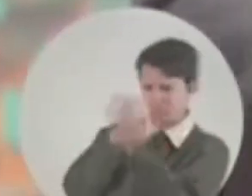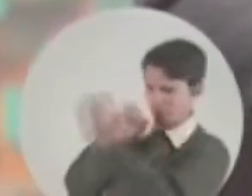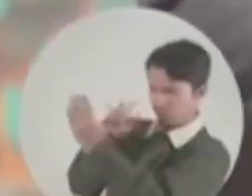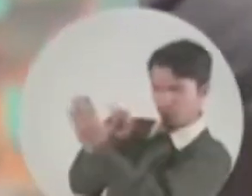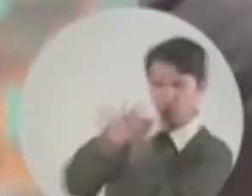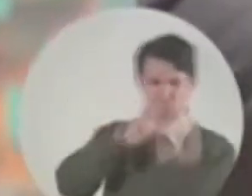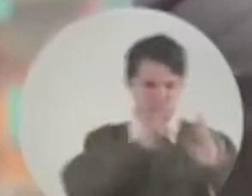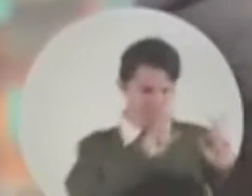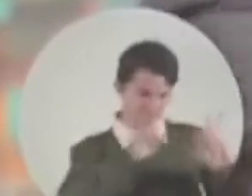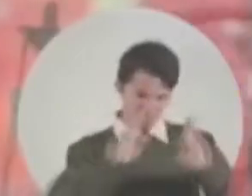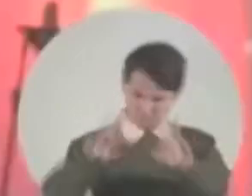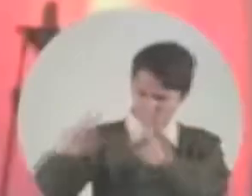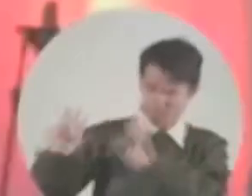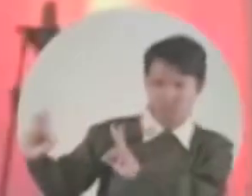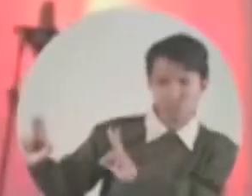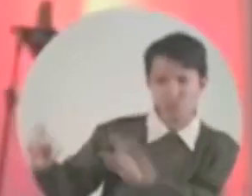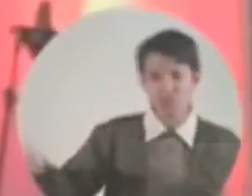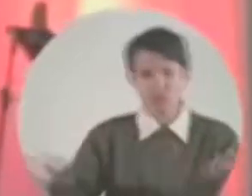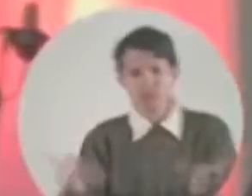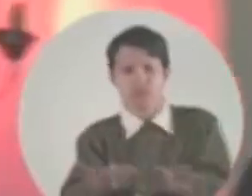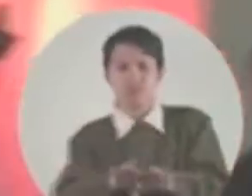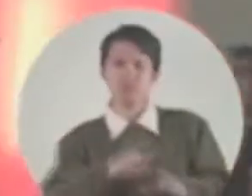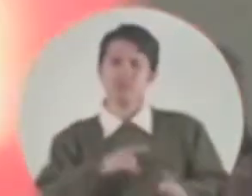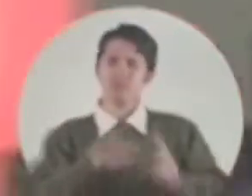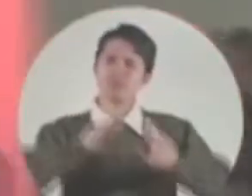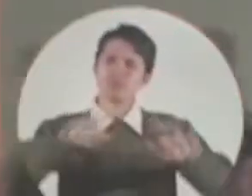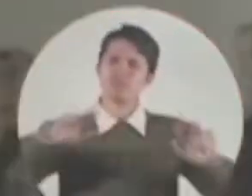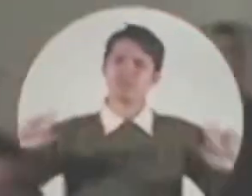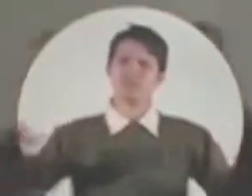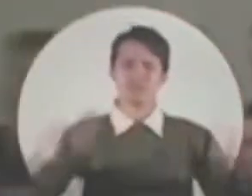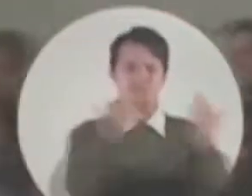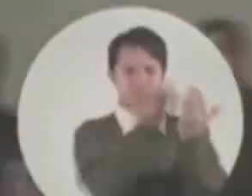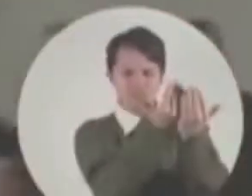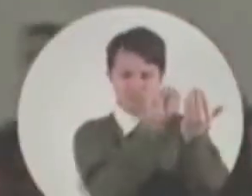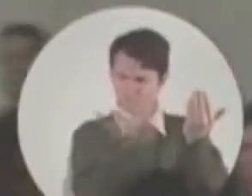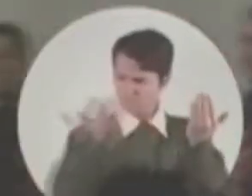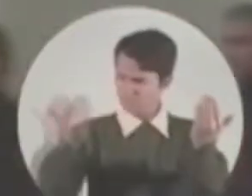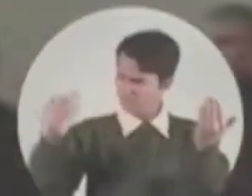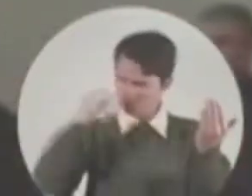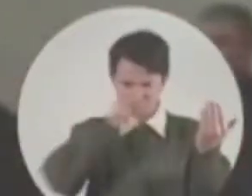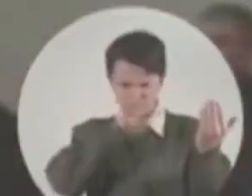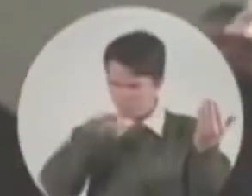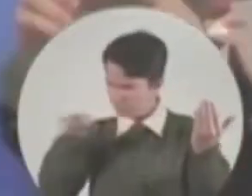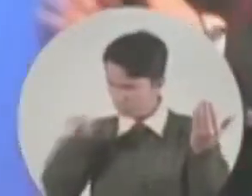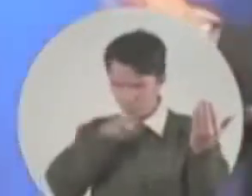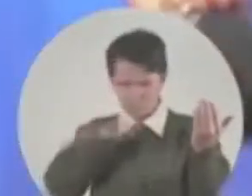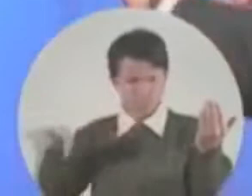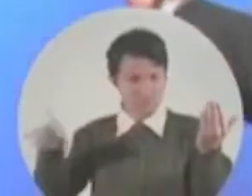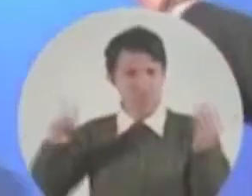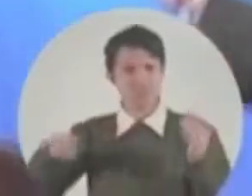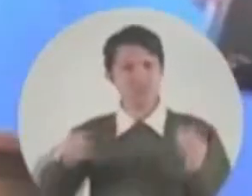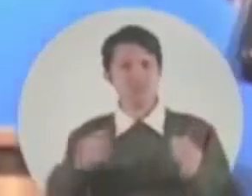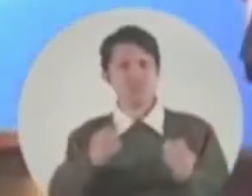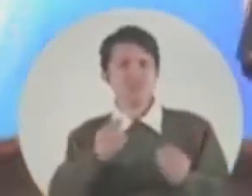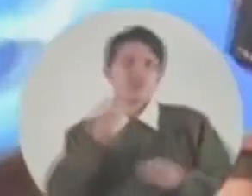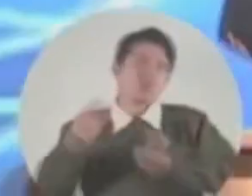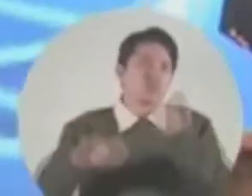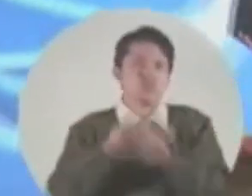a respeito desse prisma. E nesse cenário todo, nesse contexto todo, a gente pode